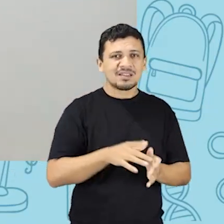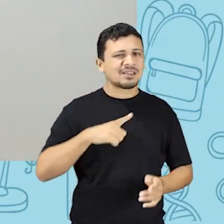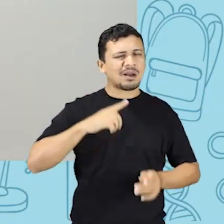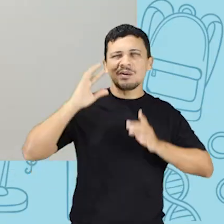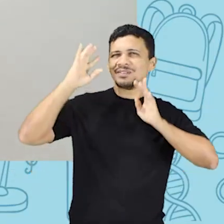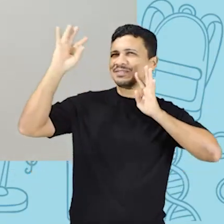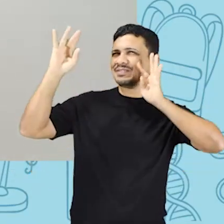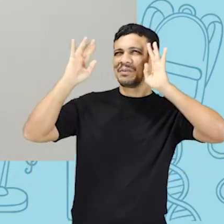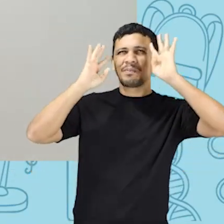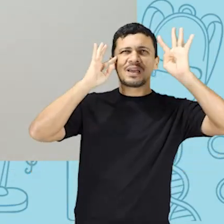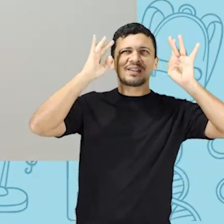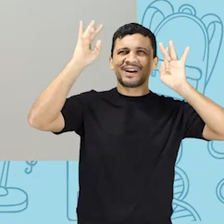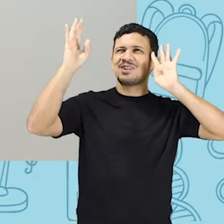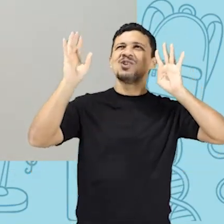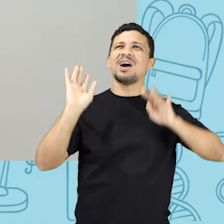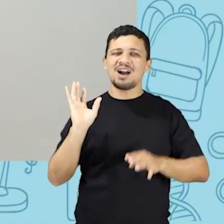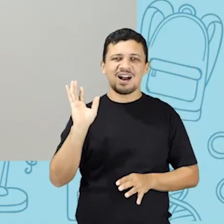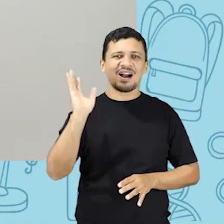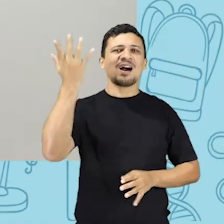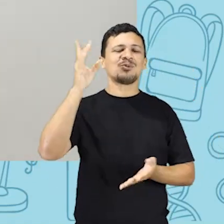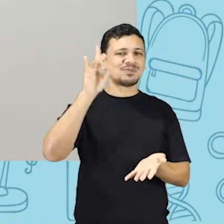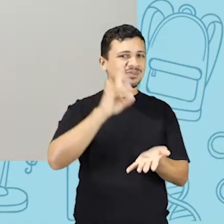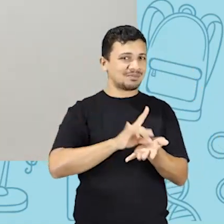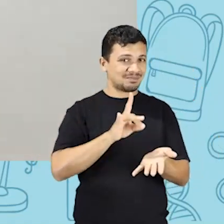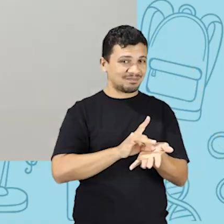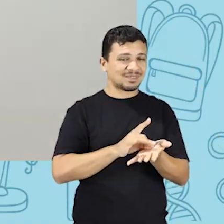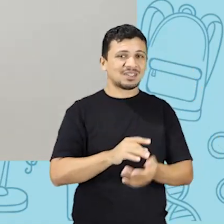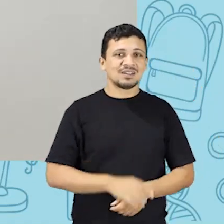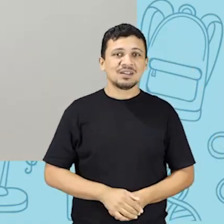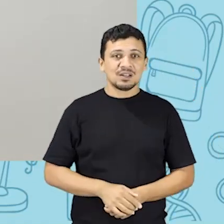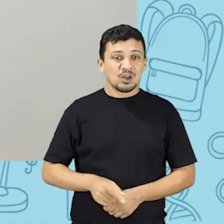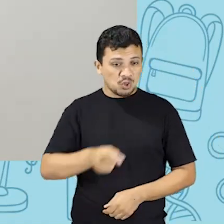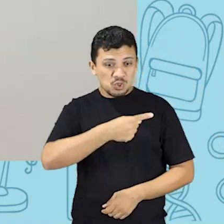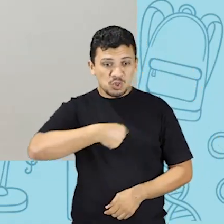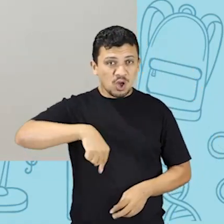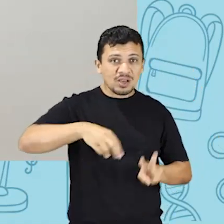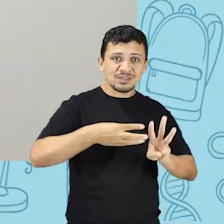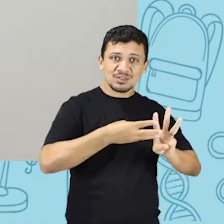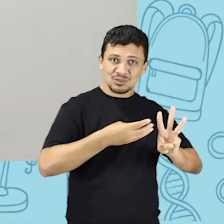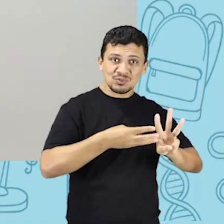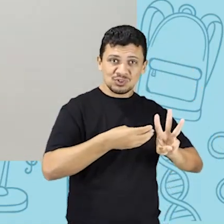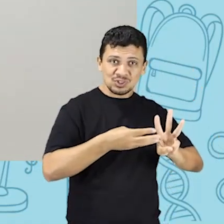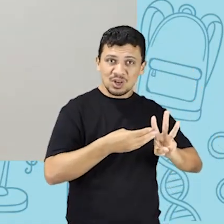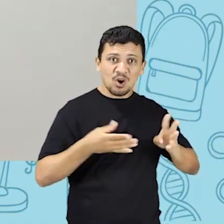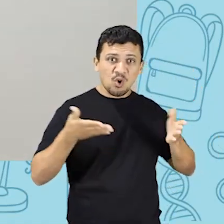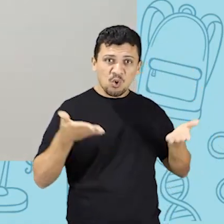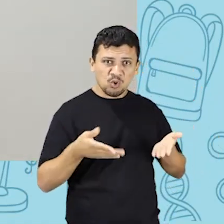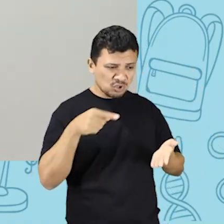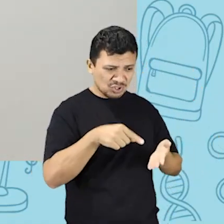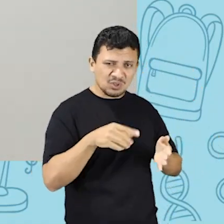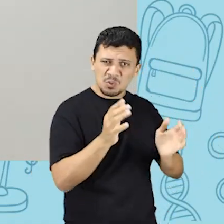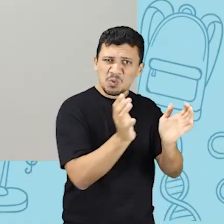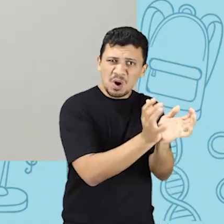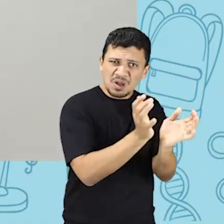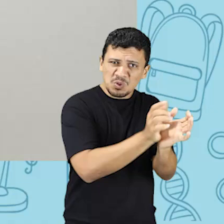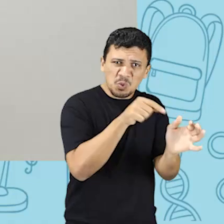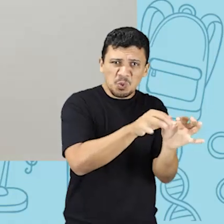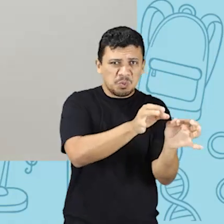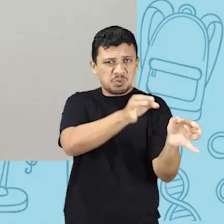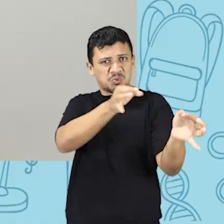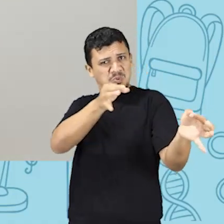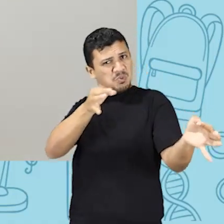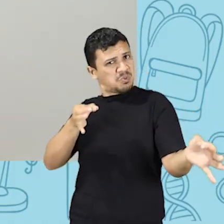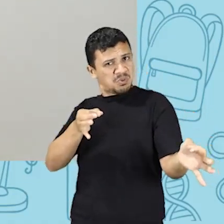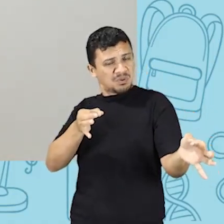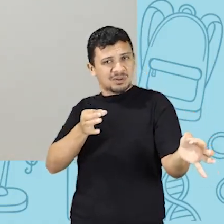mais liberdade para a gente sonhar e realizar os nossos sonhos. Nós indígenas não estamos hoje somente nas aldeias dentro dos nossos